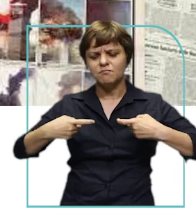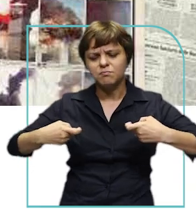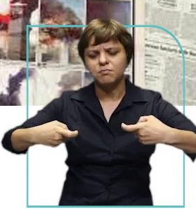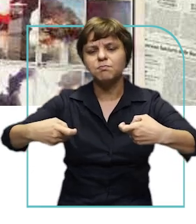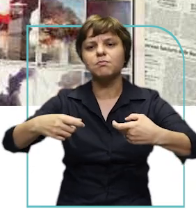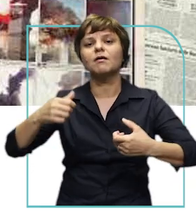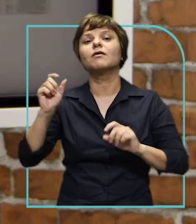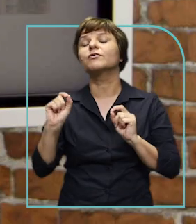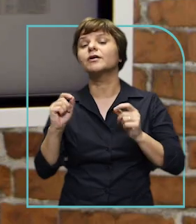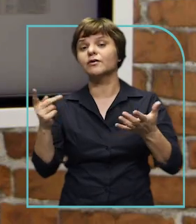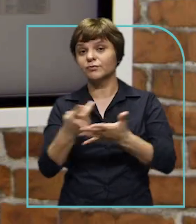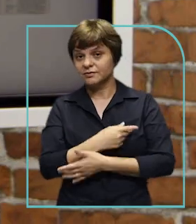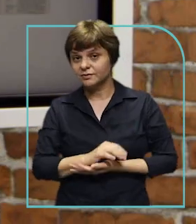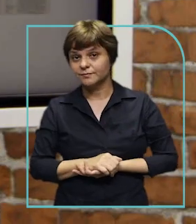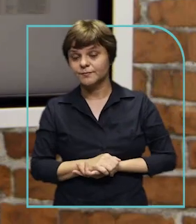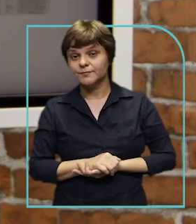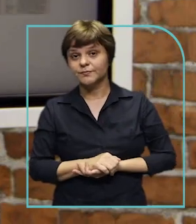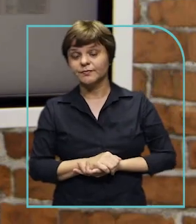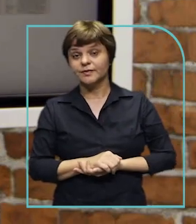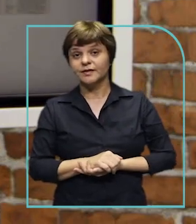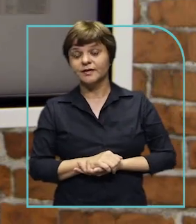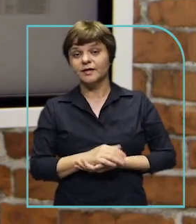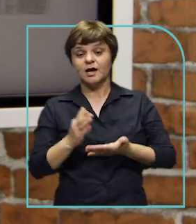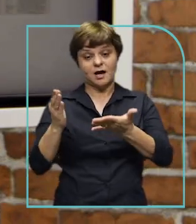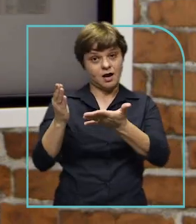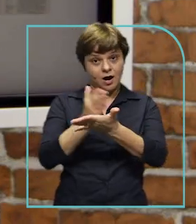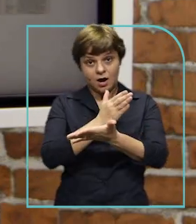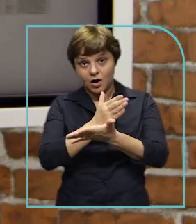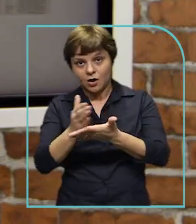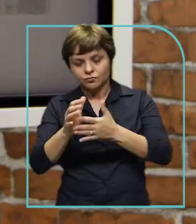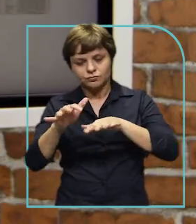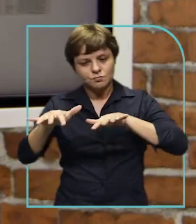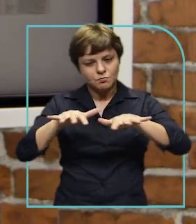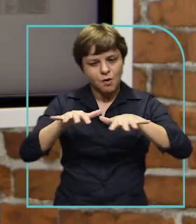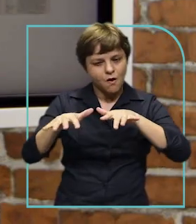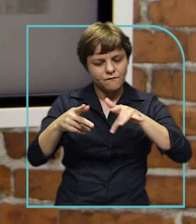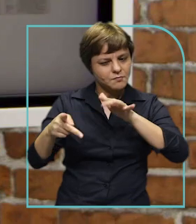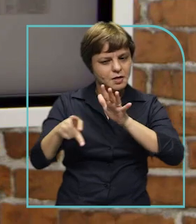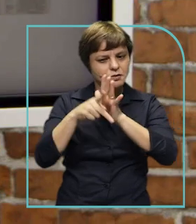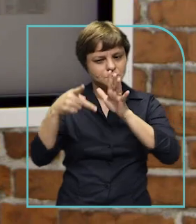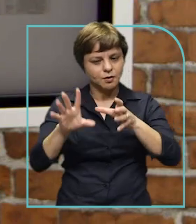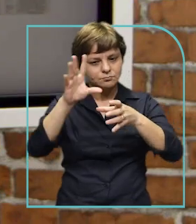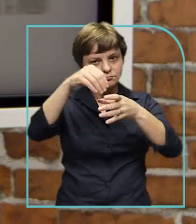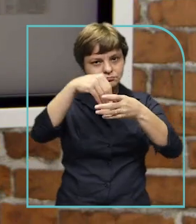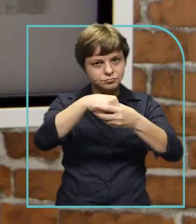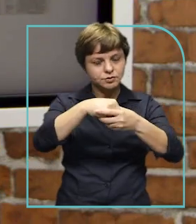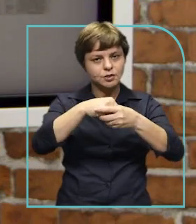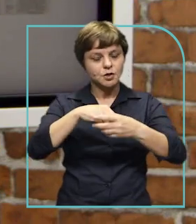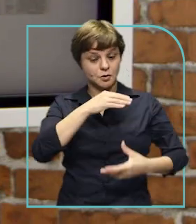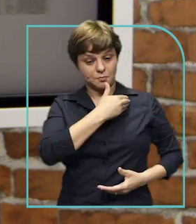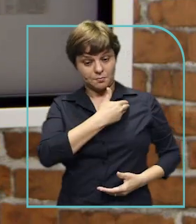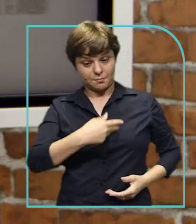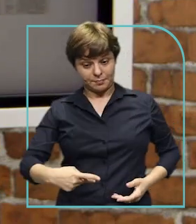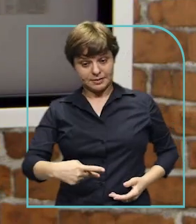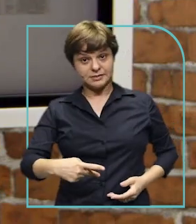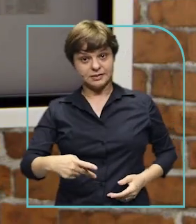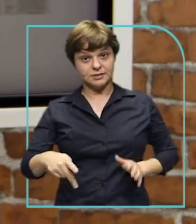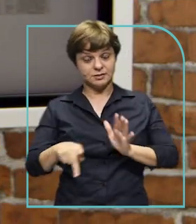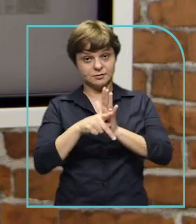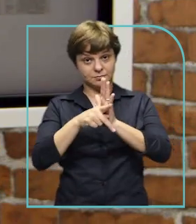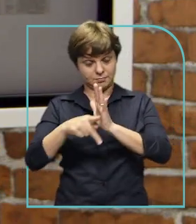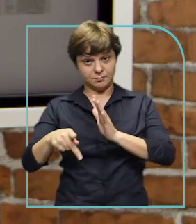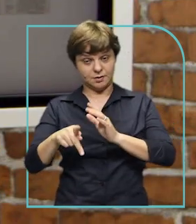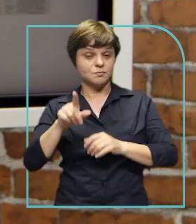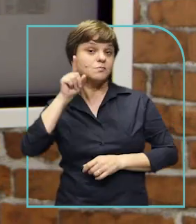A Guerra ao Terror, pessoal, foi algumas movimentações que o presidente americano